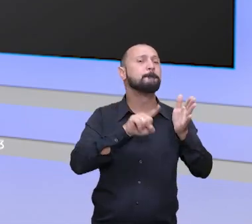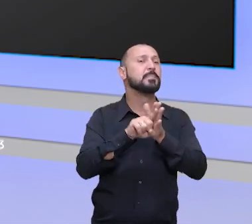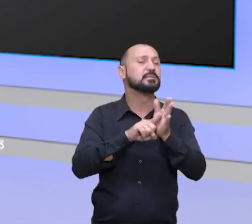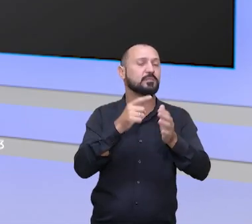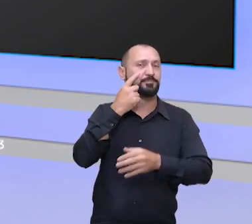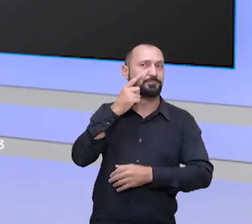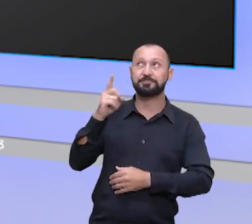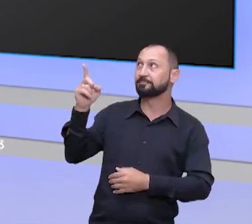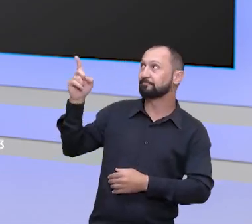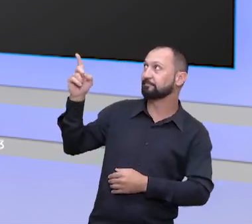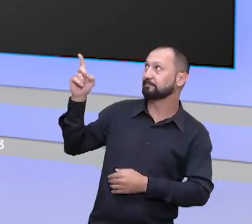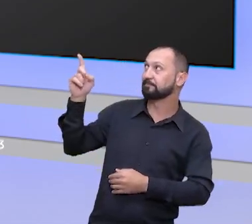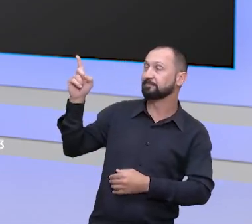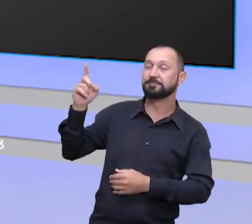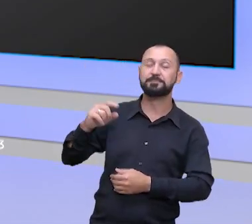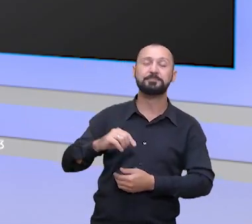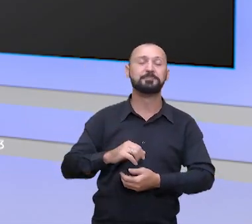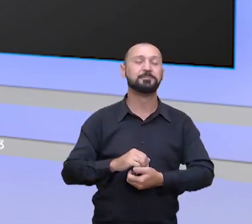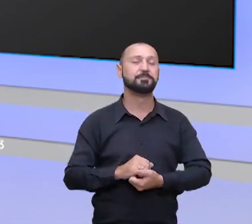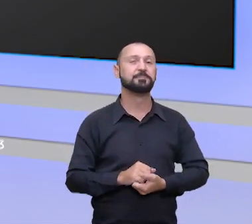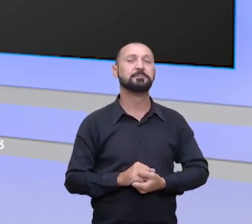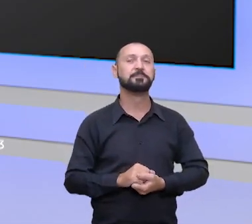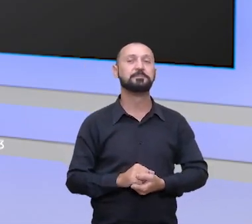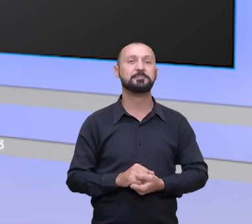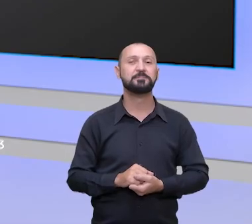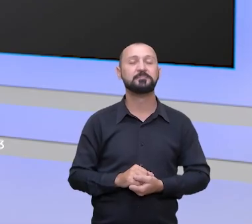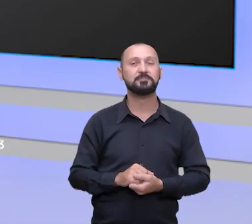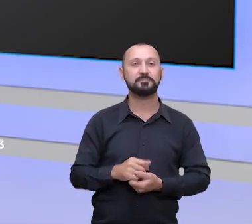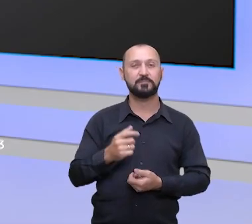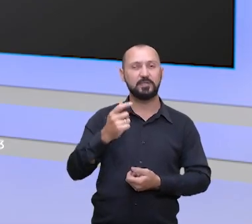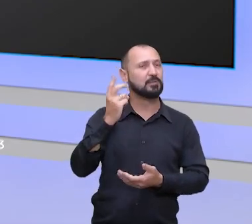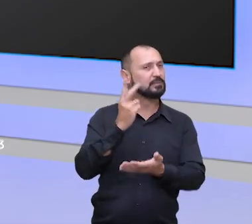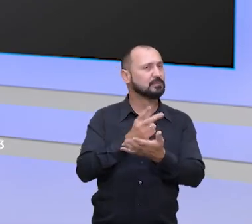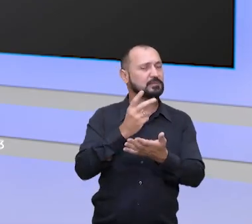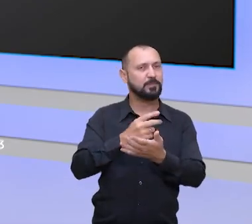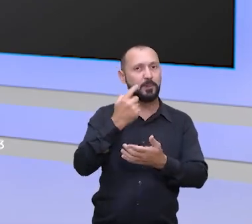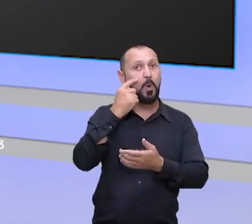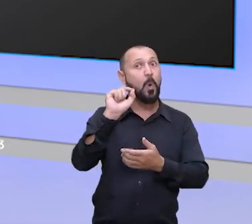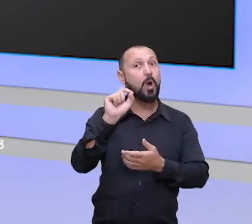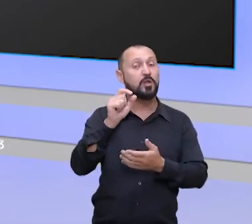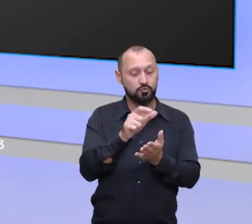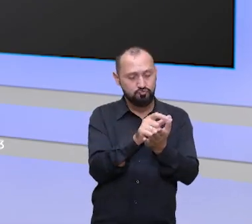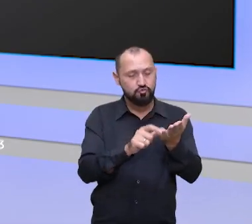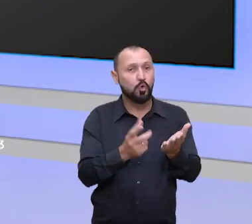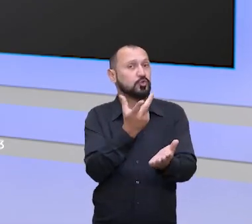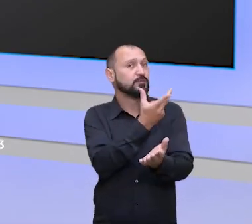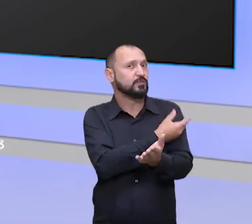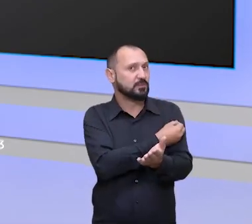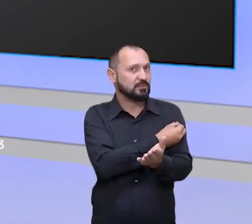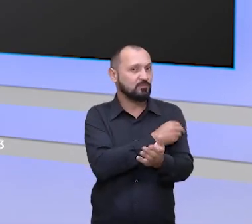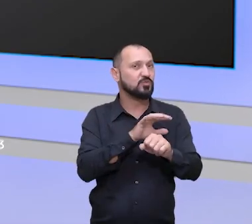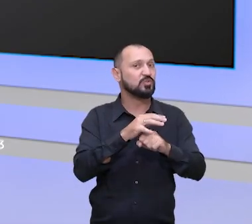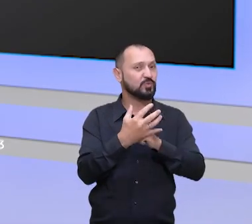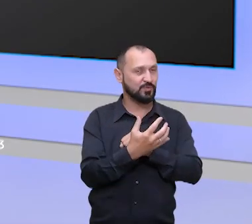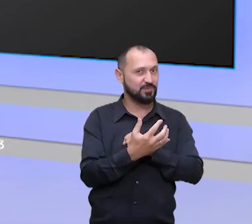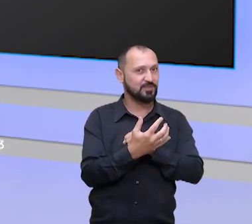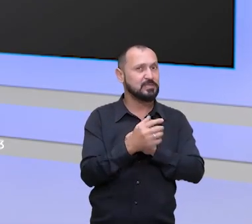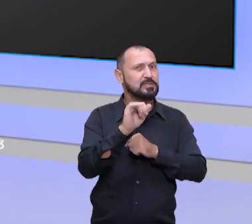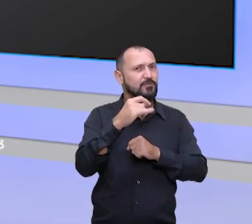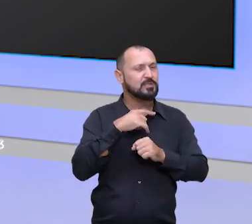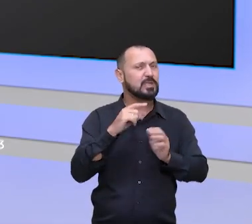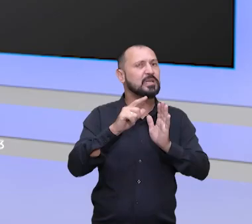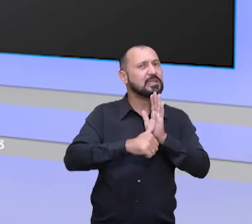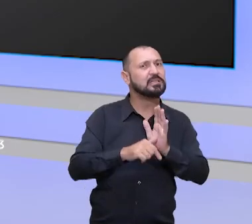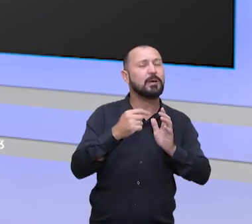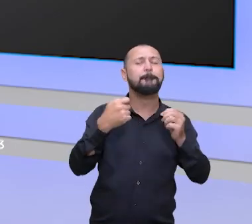Basta pesquisar por Assembleia Legislativa de MS. E fique atento ao seu cartão de vacinação contra a